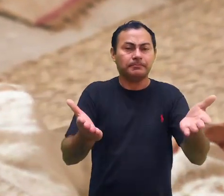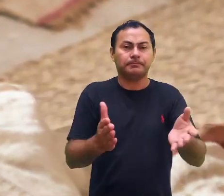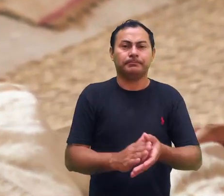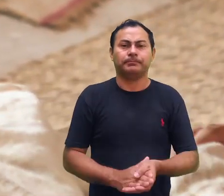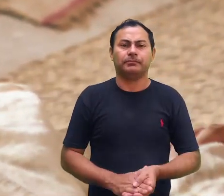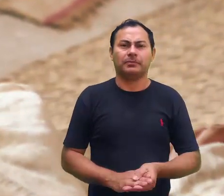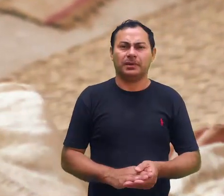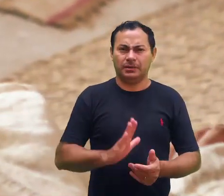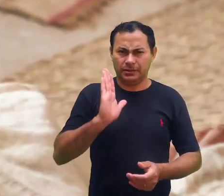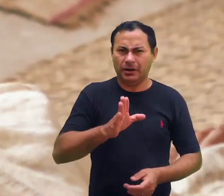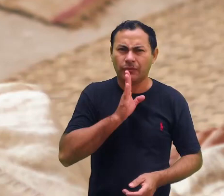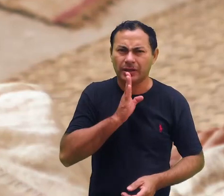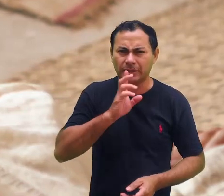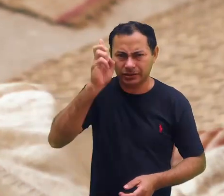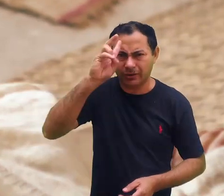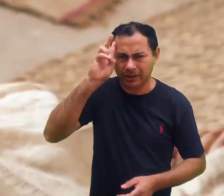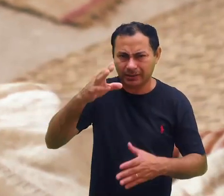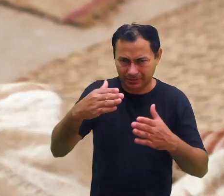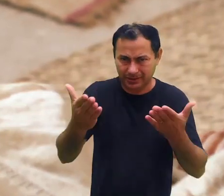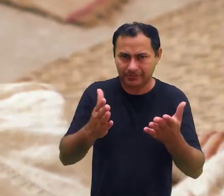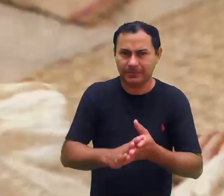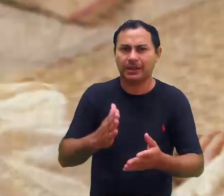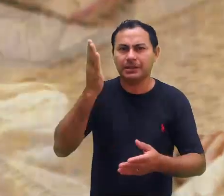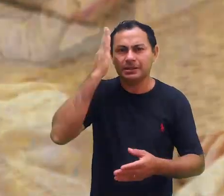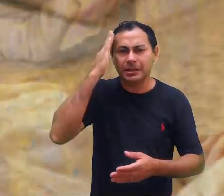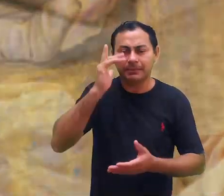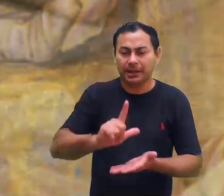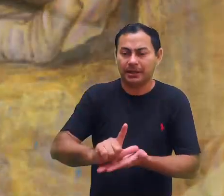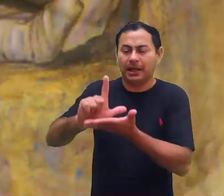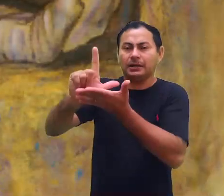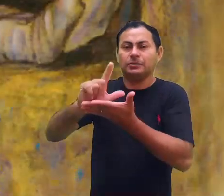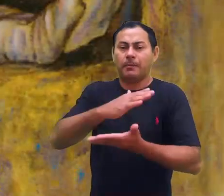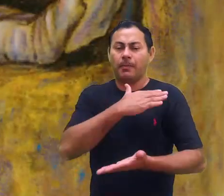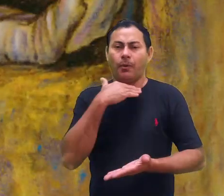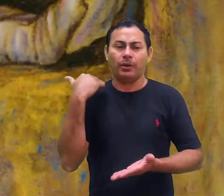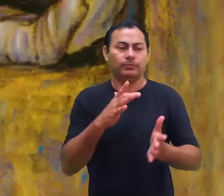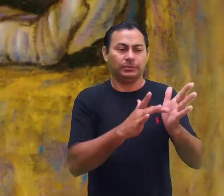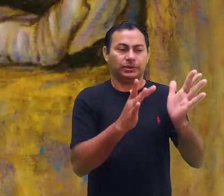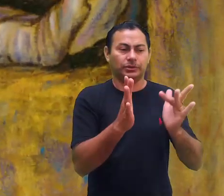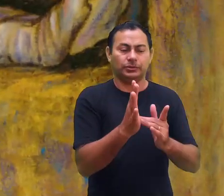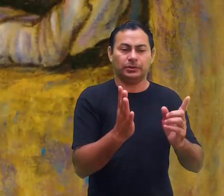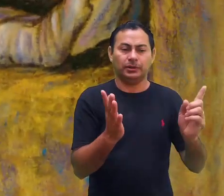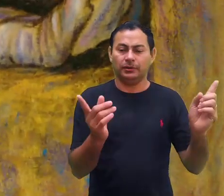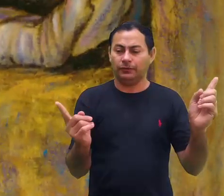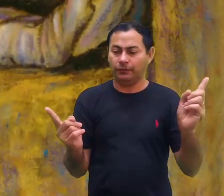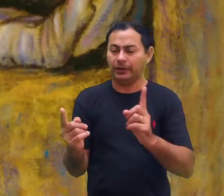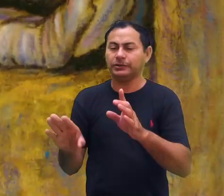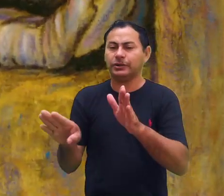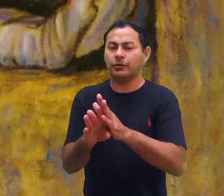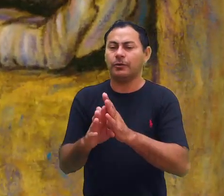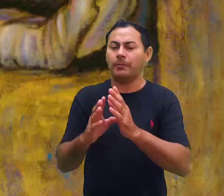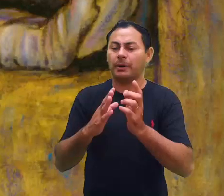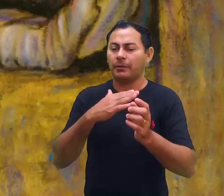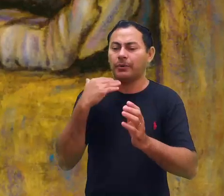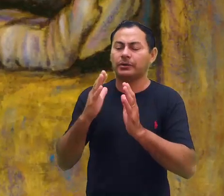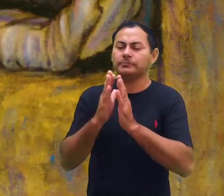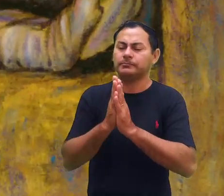doente. Você já conhece a história, né? Sabe que Lázaro acabou morrendo e que Jesus chegou para o seu